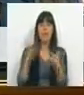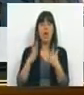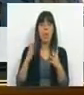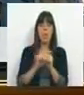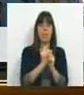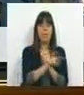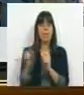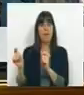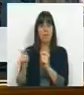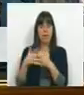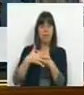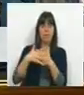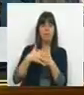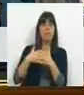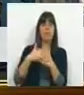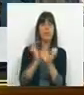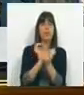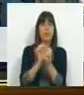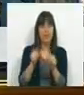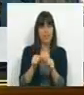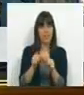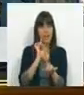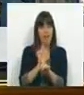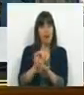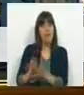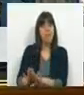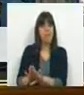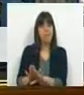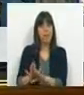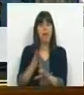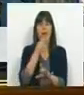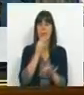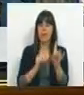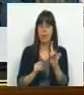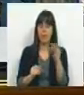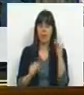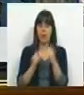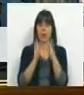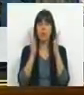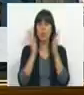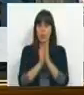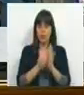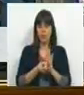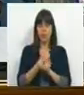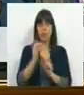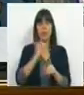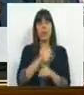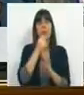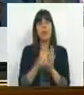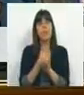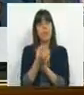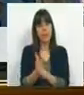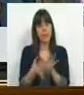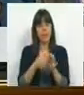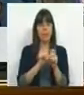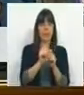das prestações contributivas, para não falar de todo um conjunto de outras medidas,